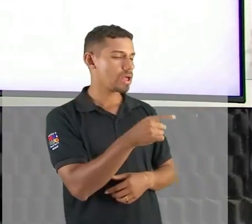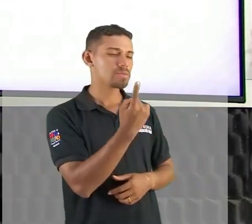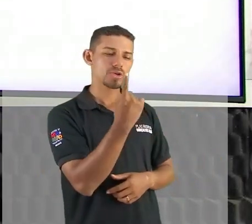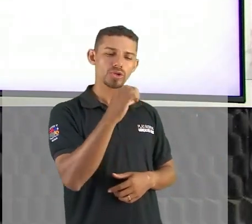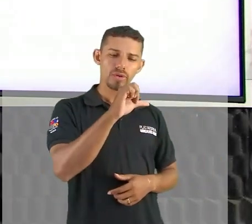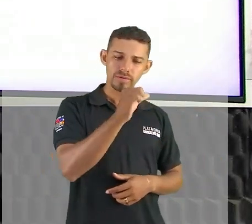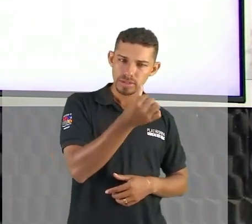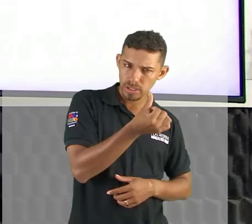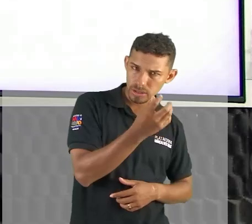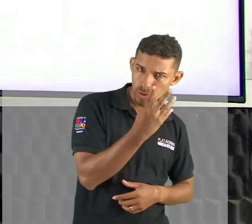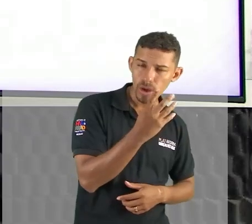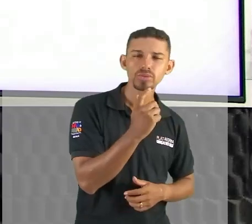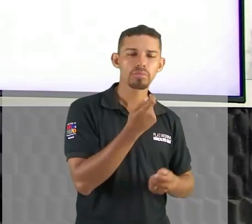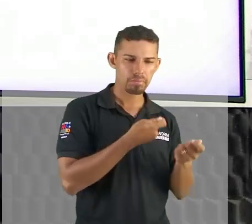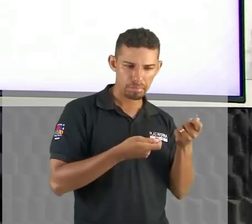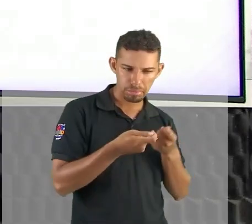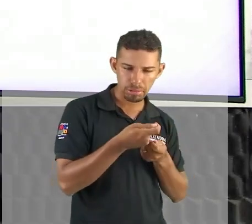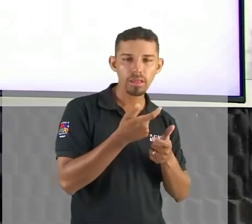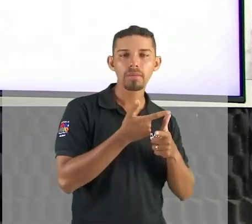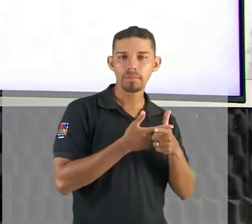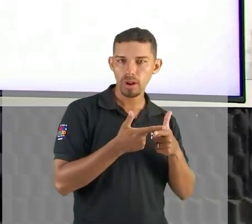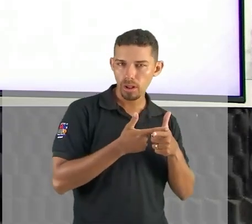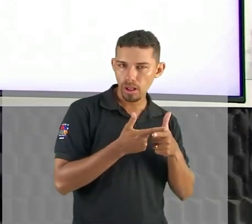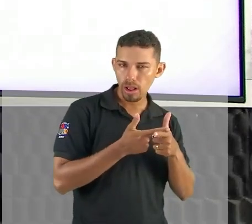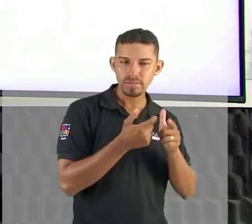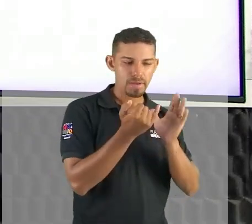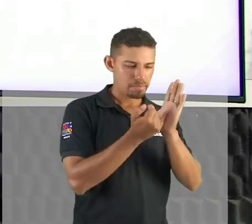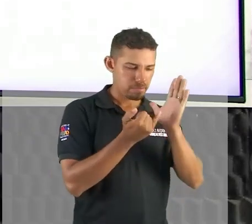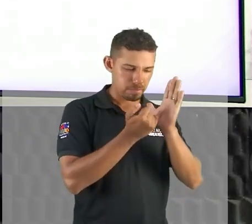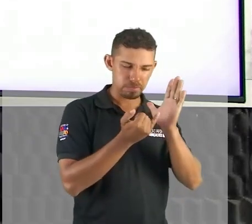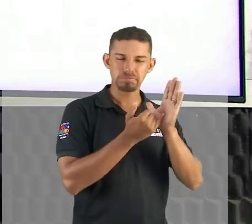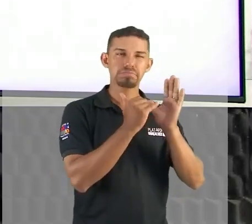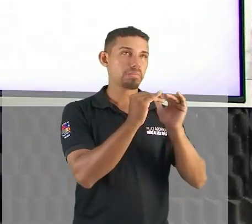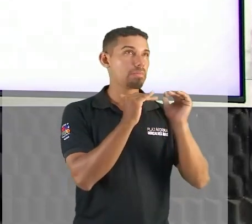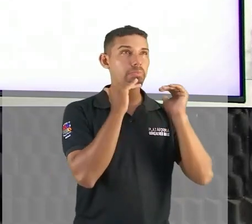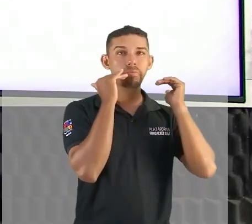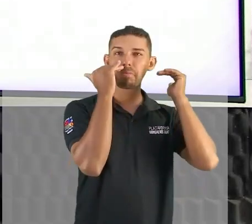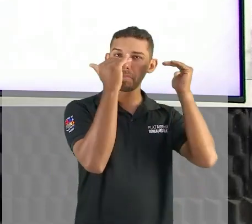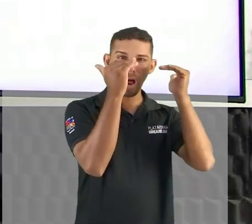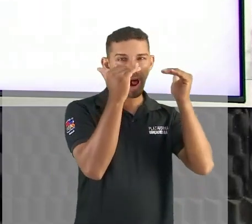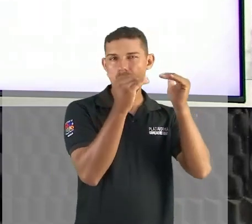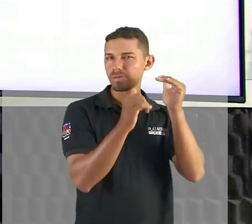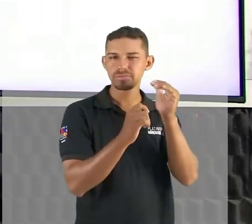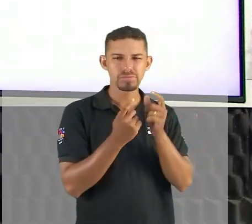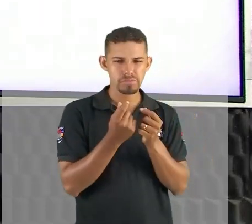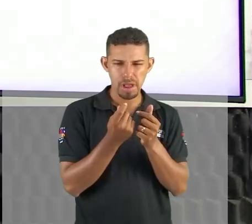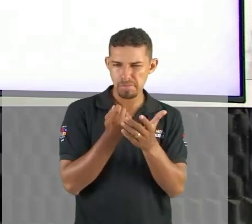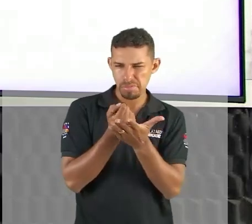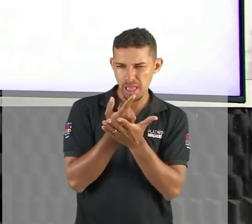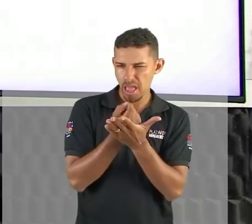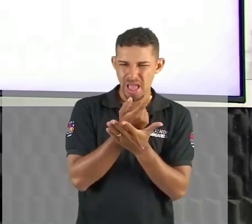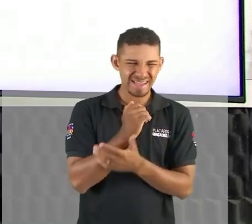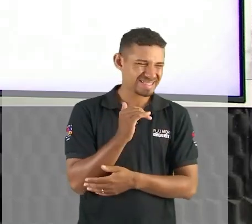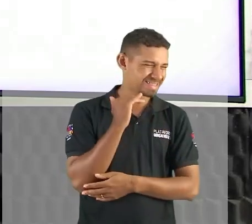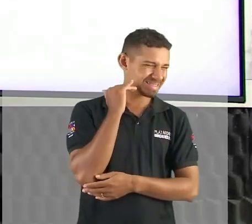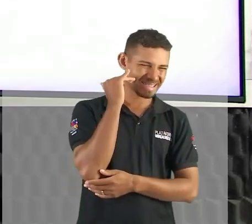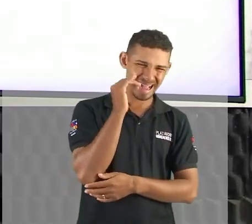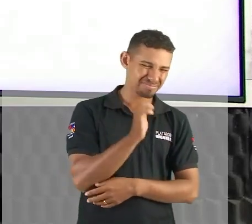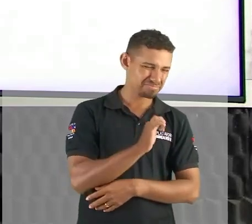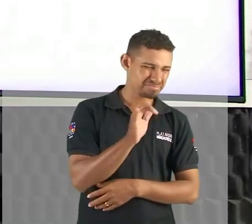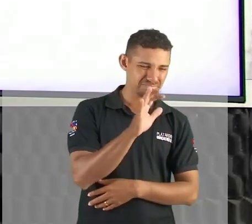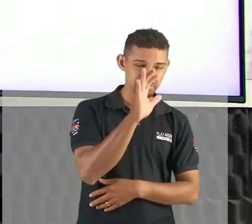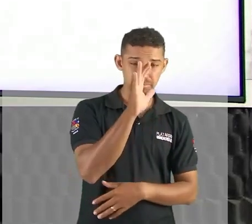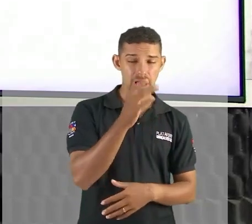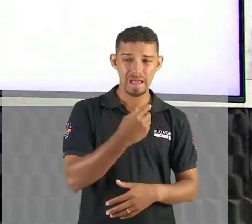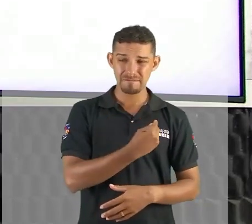econômico, havia, né, claro, né, uma inflação galopante, preços altos, custo de vida muito alto,